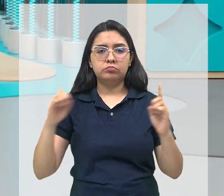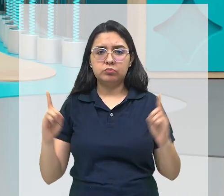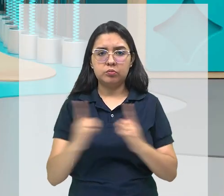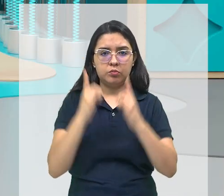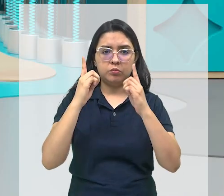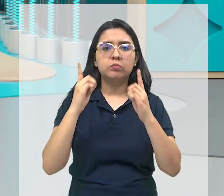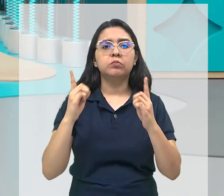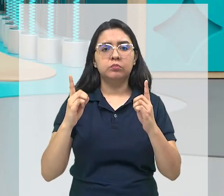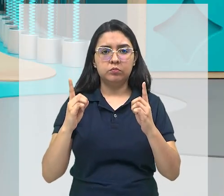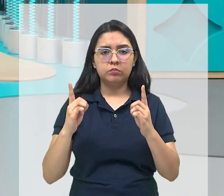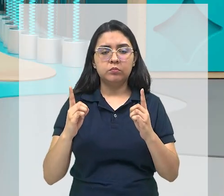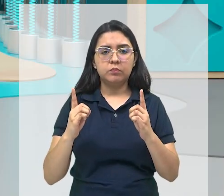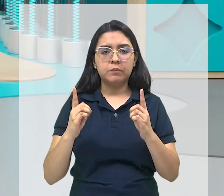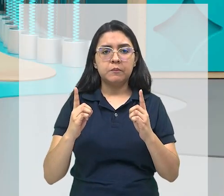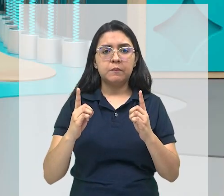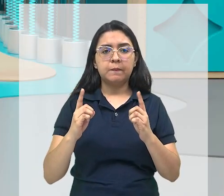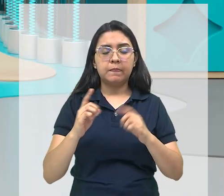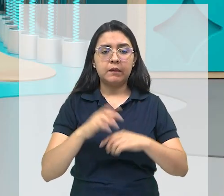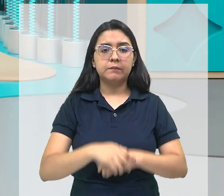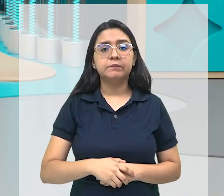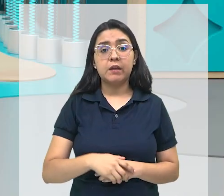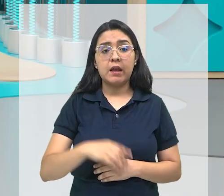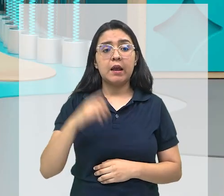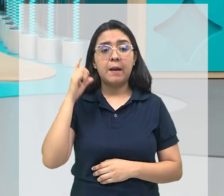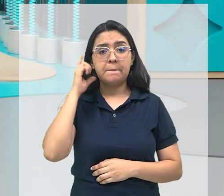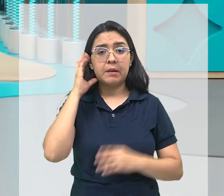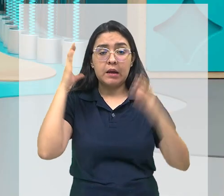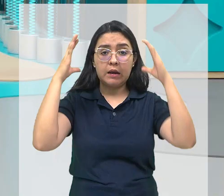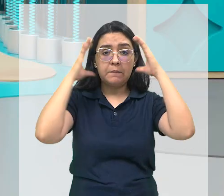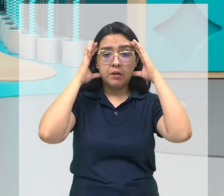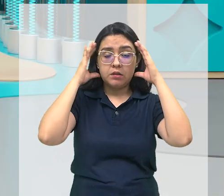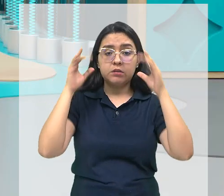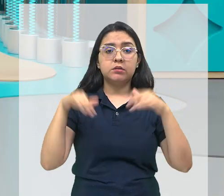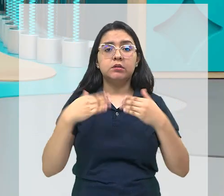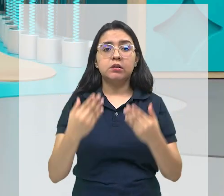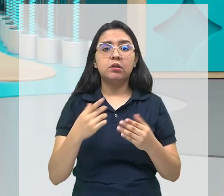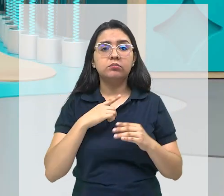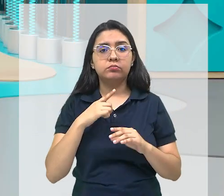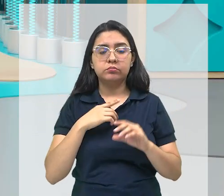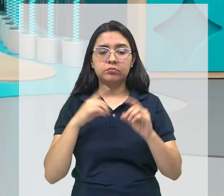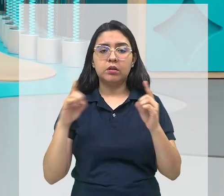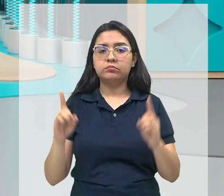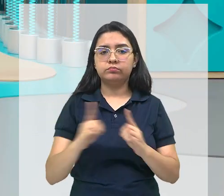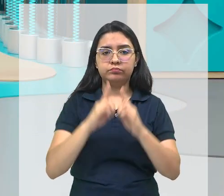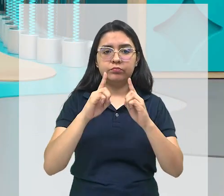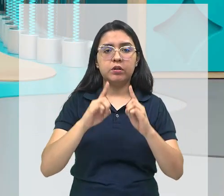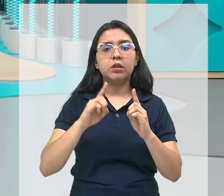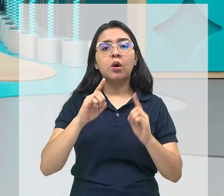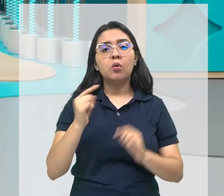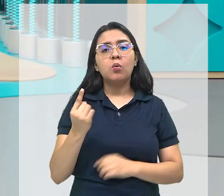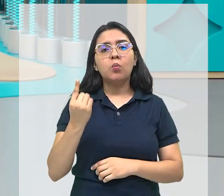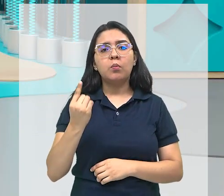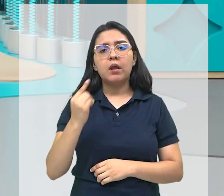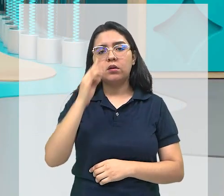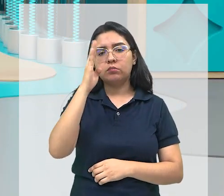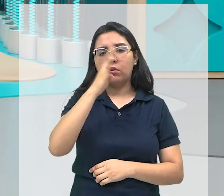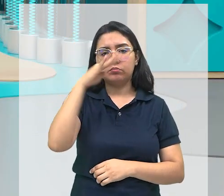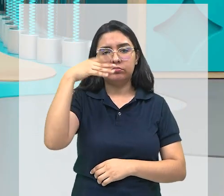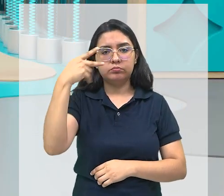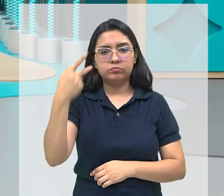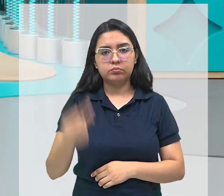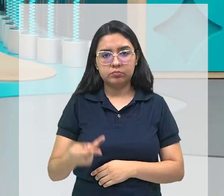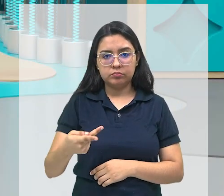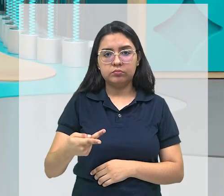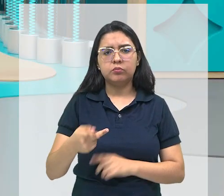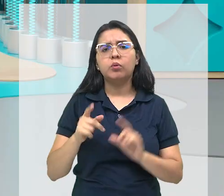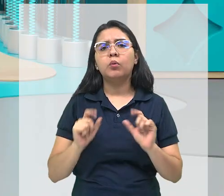chocou um colega com o outro, cabeça com cabeça, e um deles caiu no chão, desmaiado. O que fazer nessa hora,